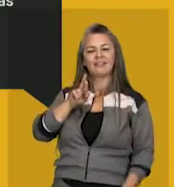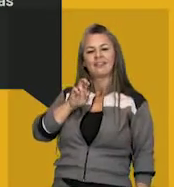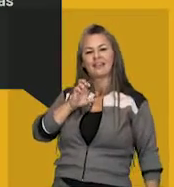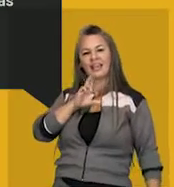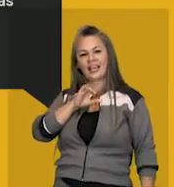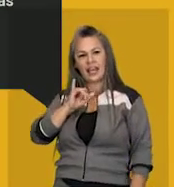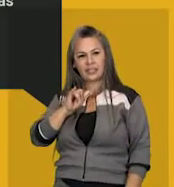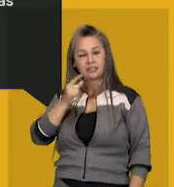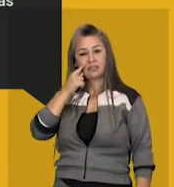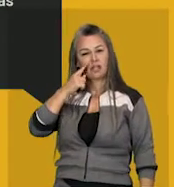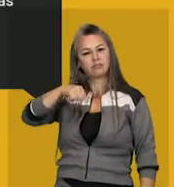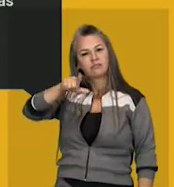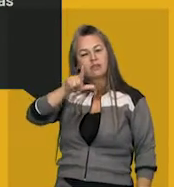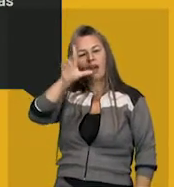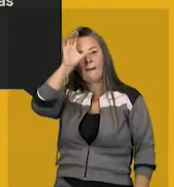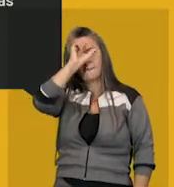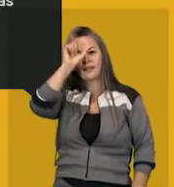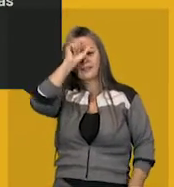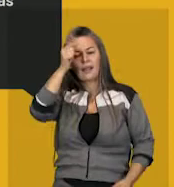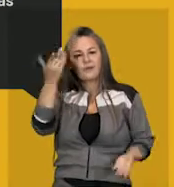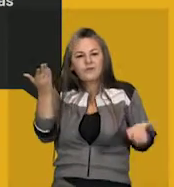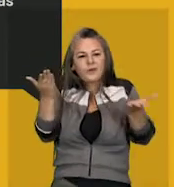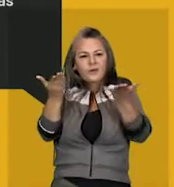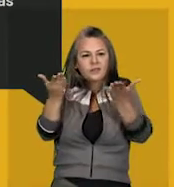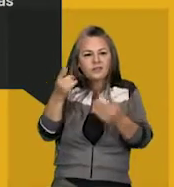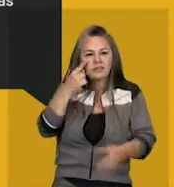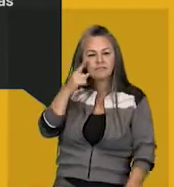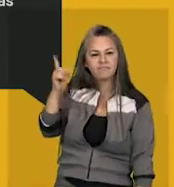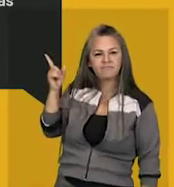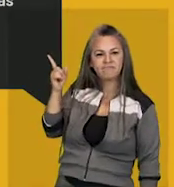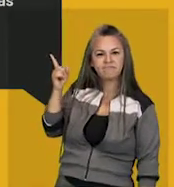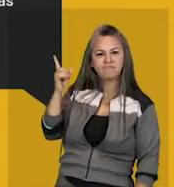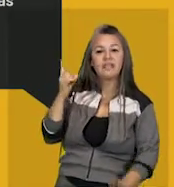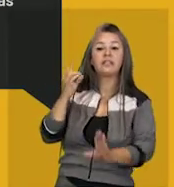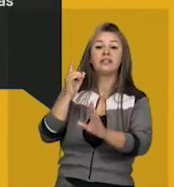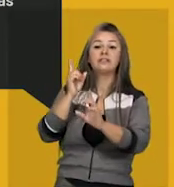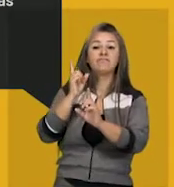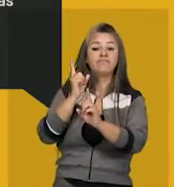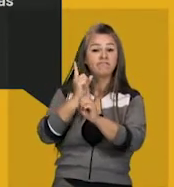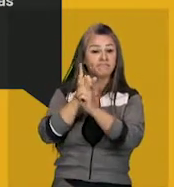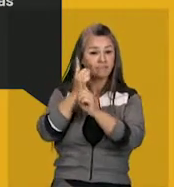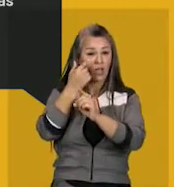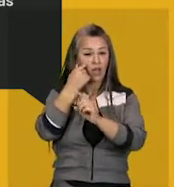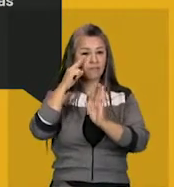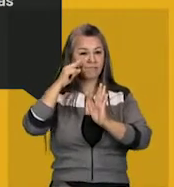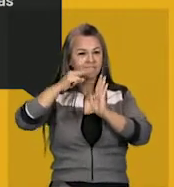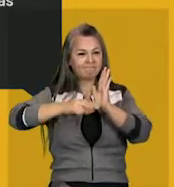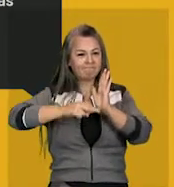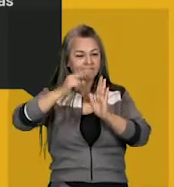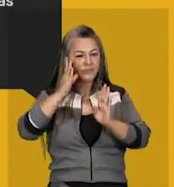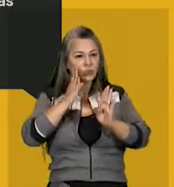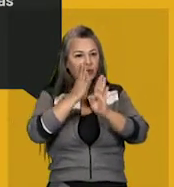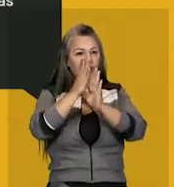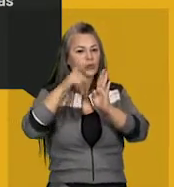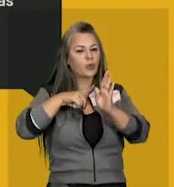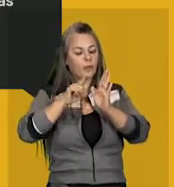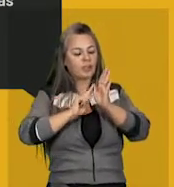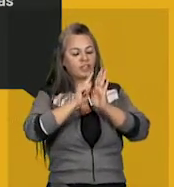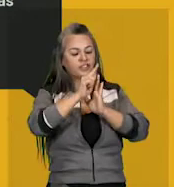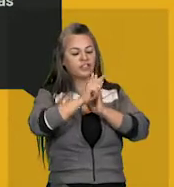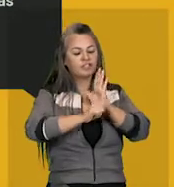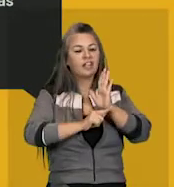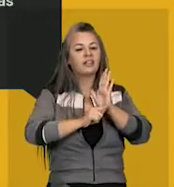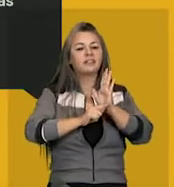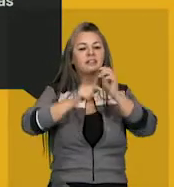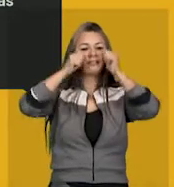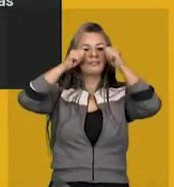recursos do gênero dramático, reconhecer funções desempenhadas pelos textos dramáticos e compreender as intenções das personagens em